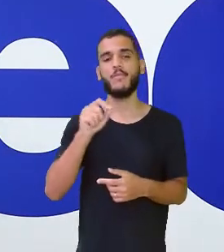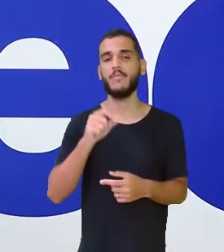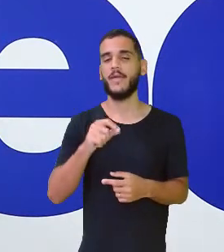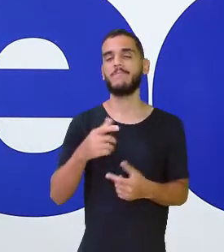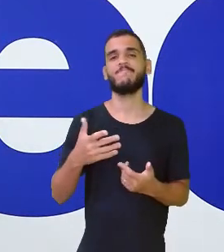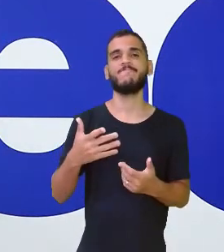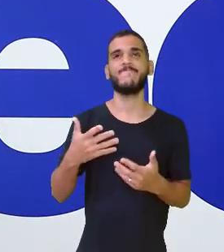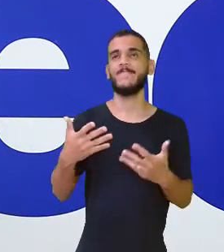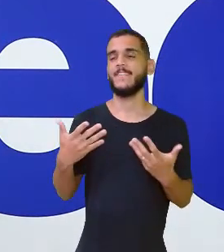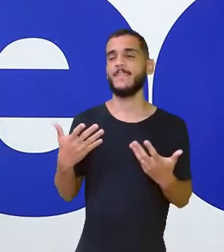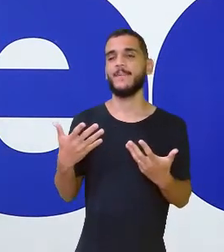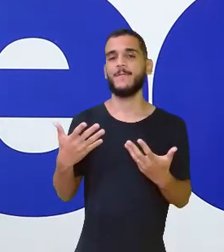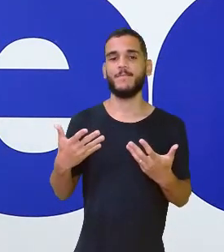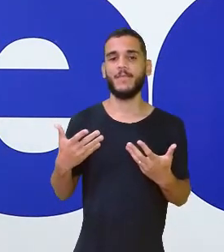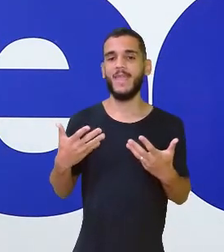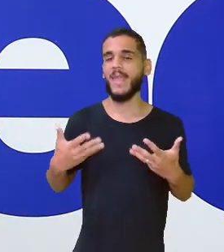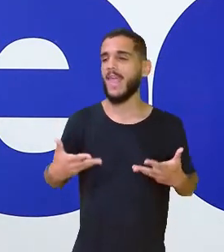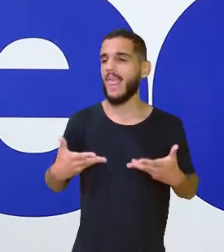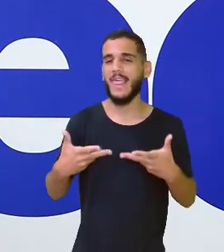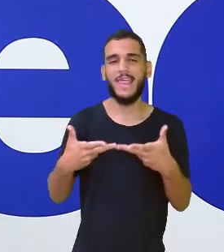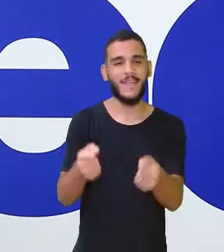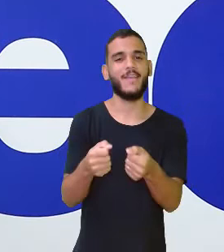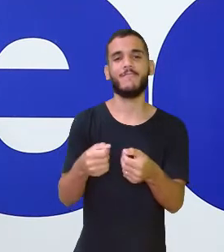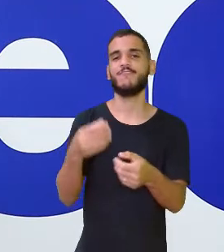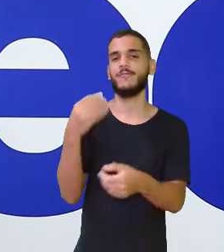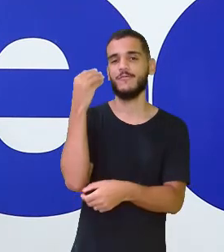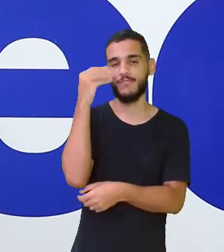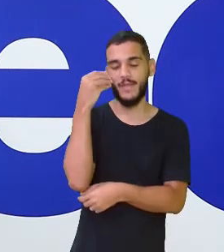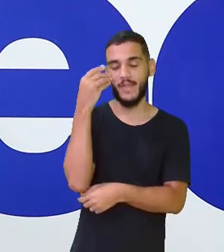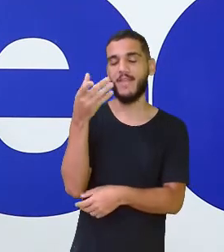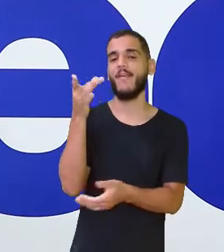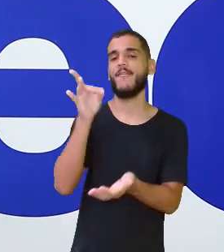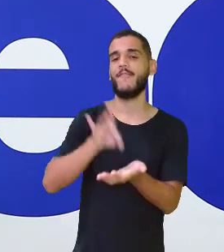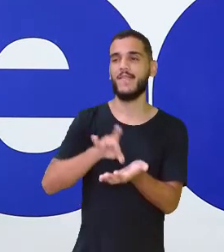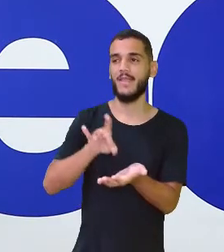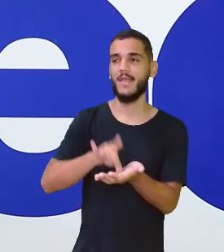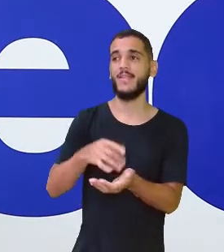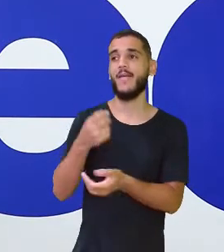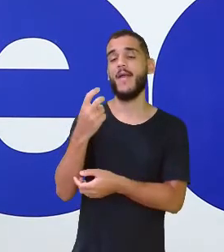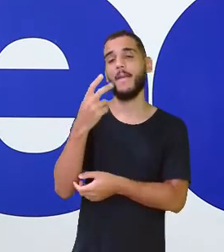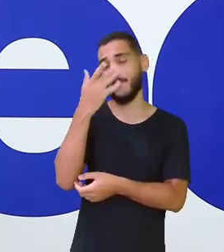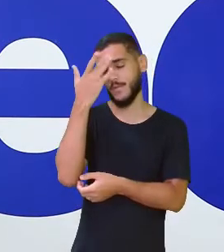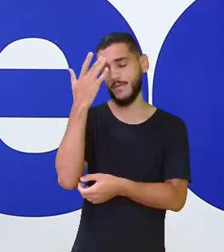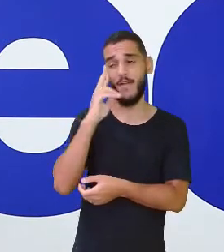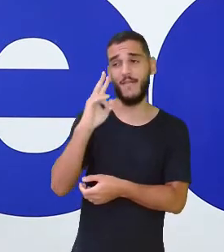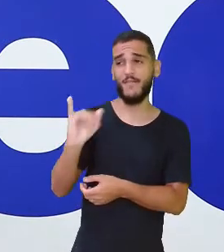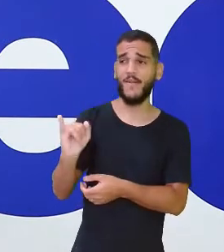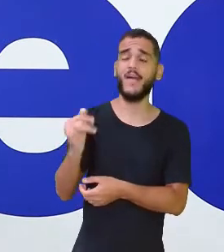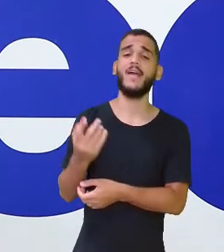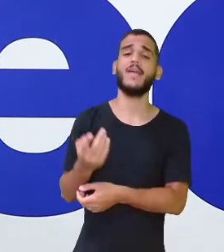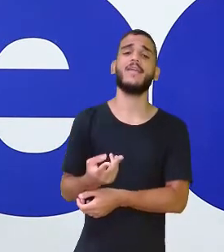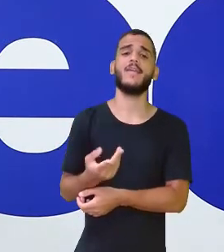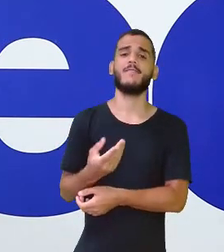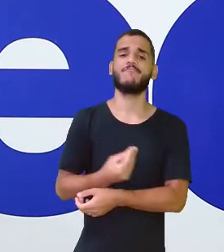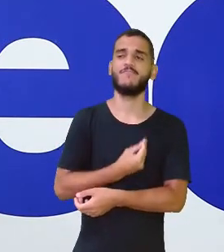experiência, professor Luciano, porque de fato a gente, quando vai, a gente vive a história. Então, Exatamente.